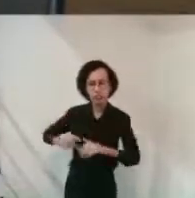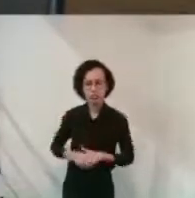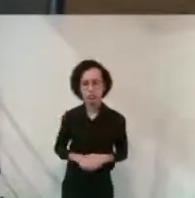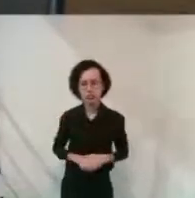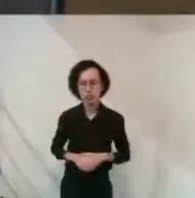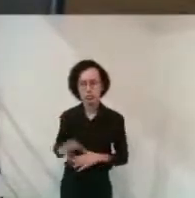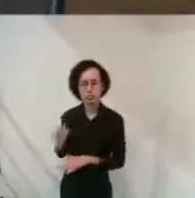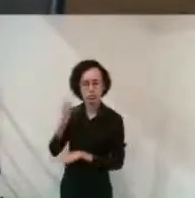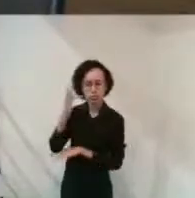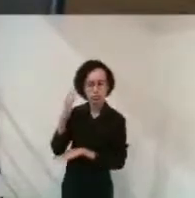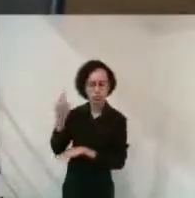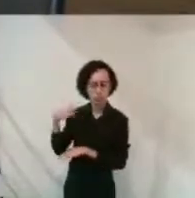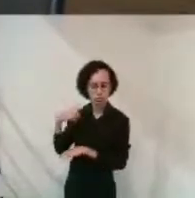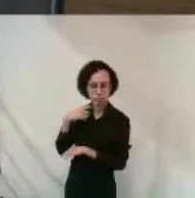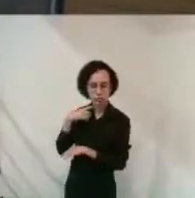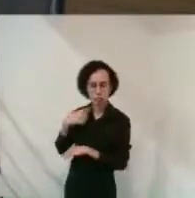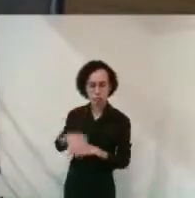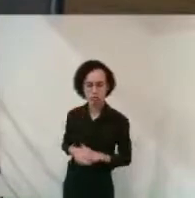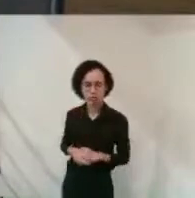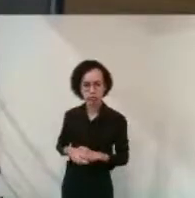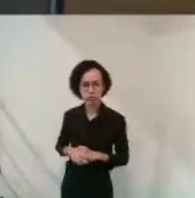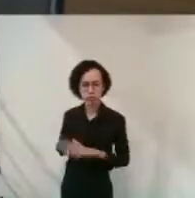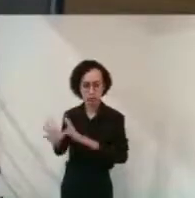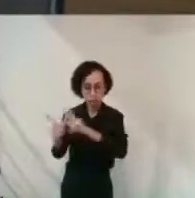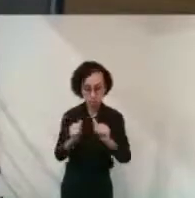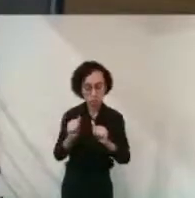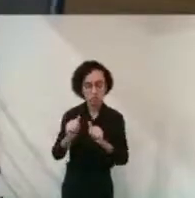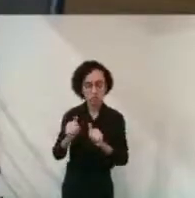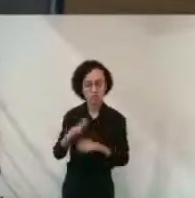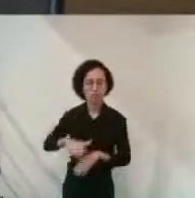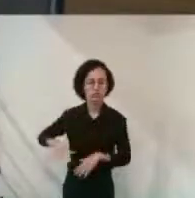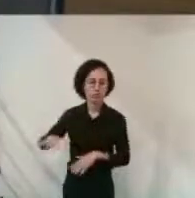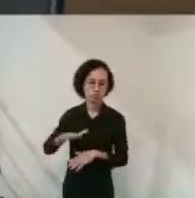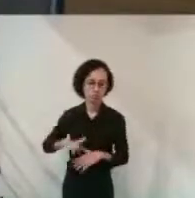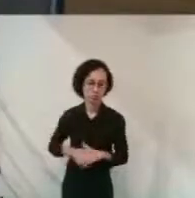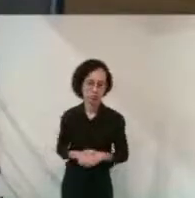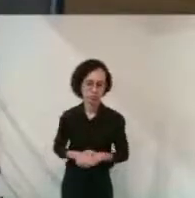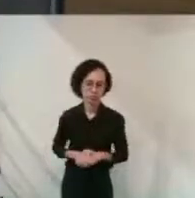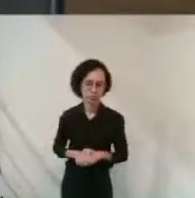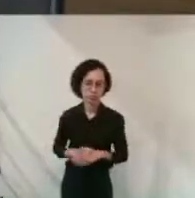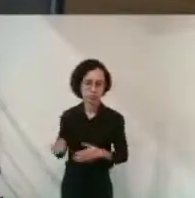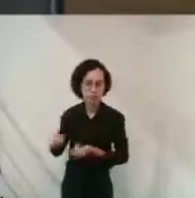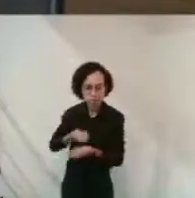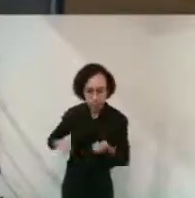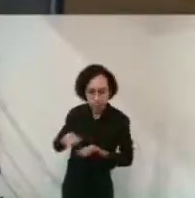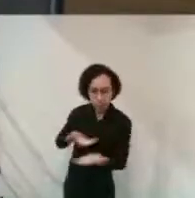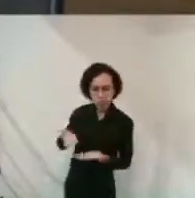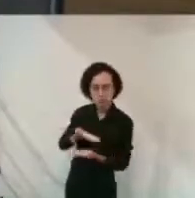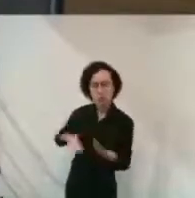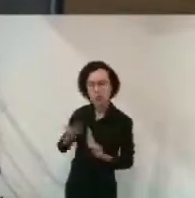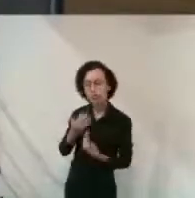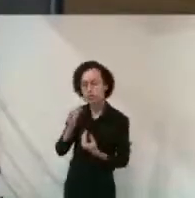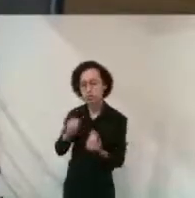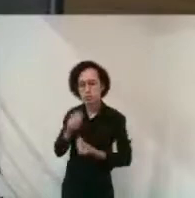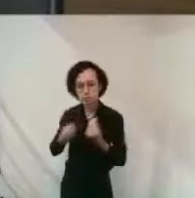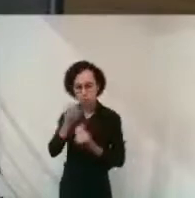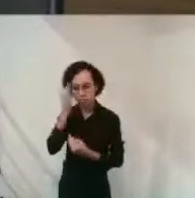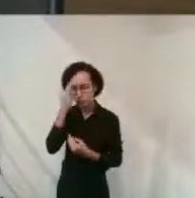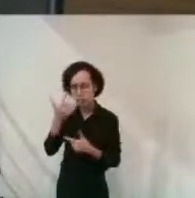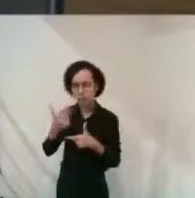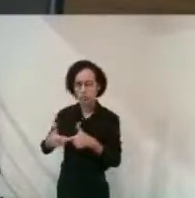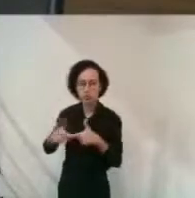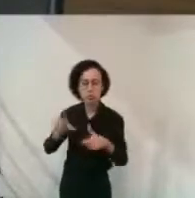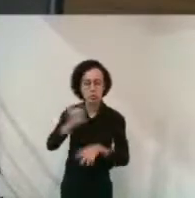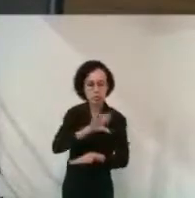do direito, não só para a área ambiental, todas as áreas. O futuro é a negociação, é a resolução de conflitos de